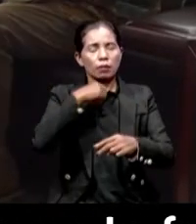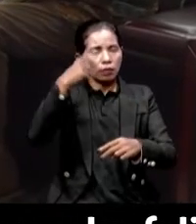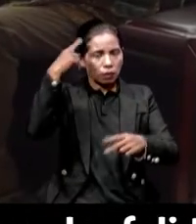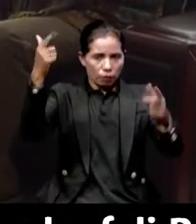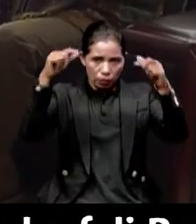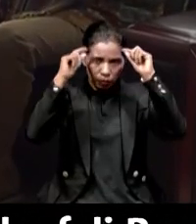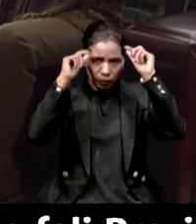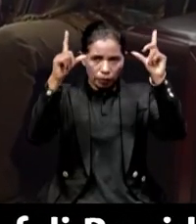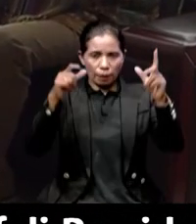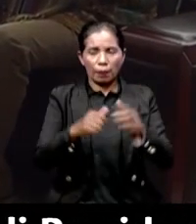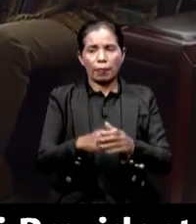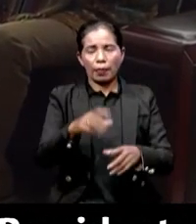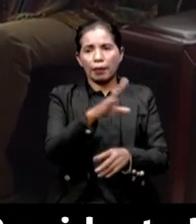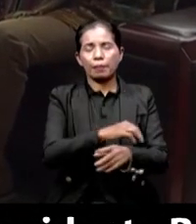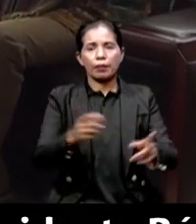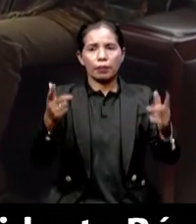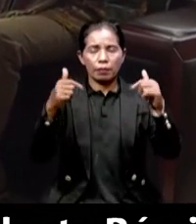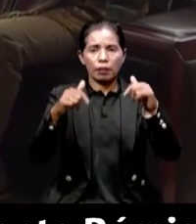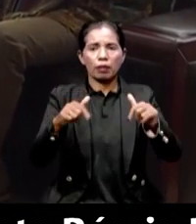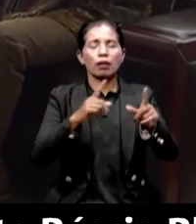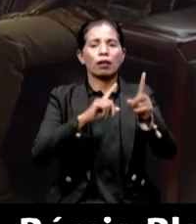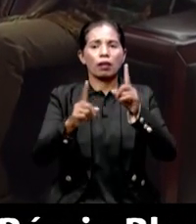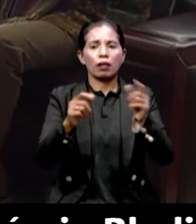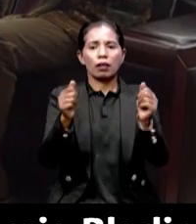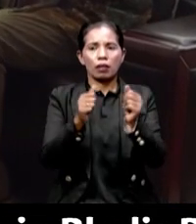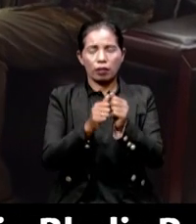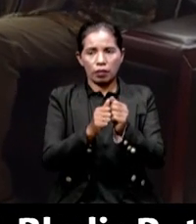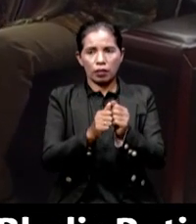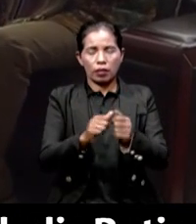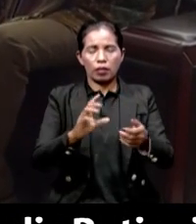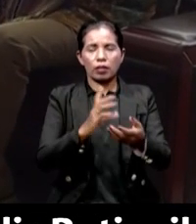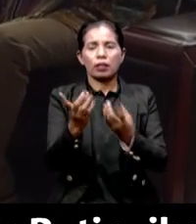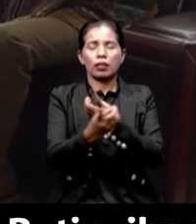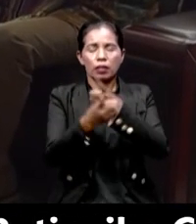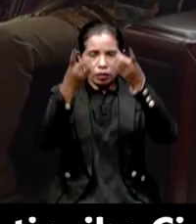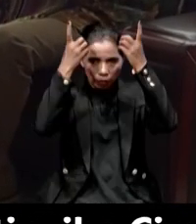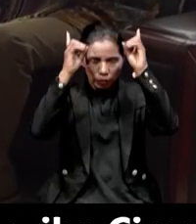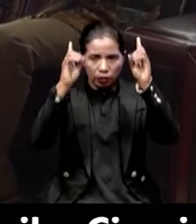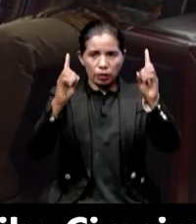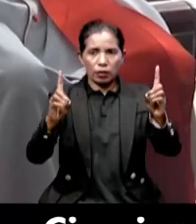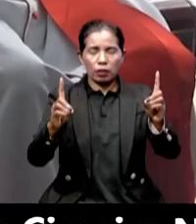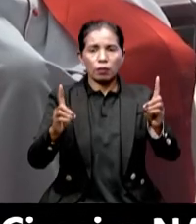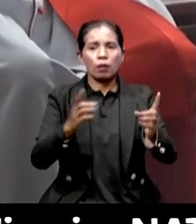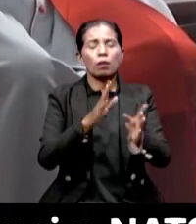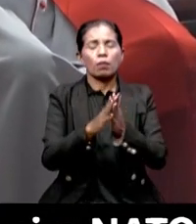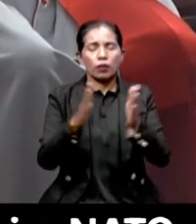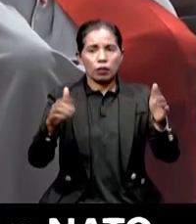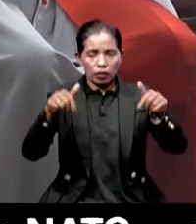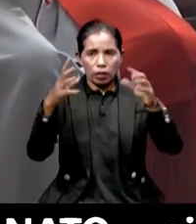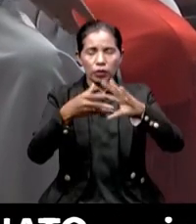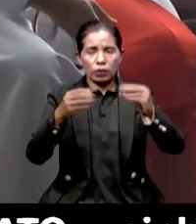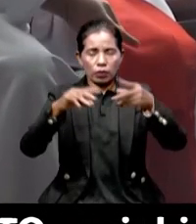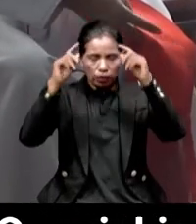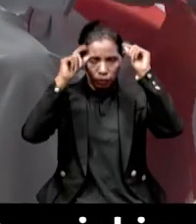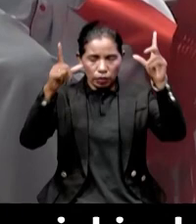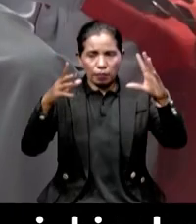Horta hati-hati visita ang Papa Niang ne, hanesan visita espiritual, nomos evento diplomatiko buat liu, iha historia Timor-Leste niyan, tamane presidensya